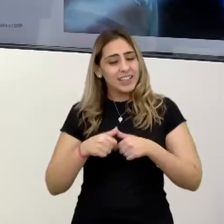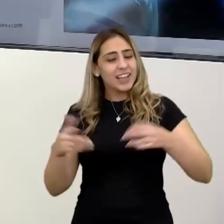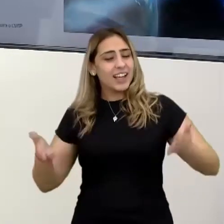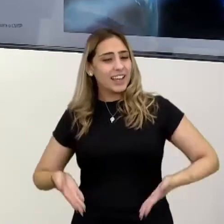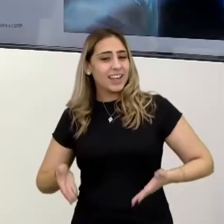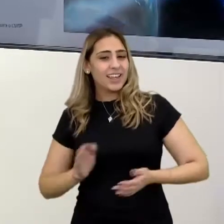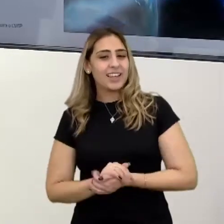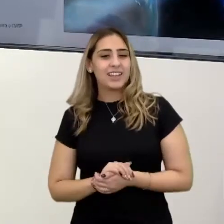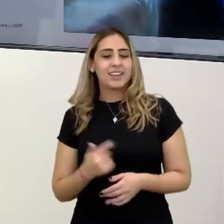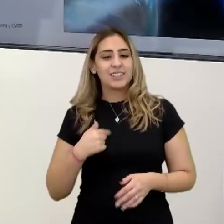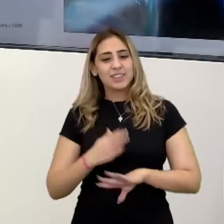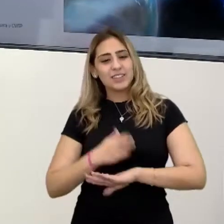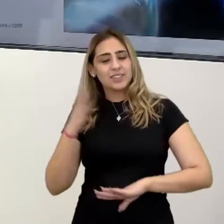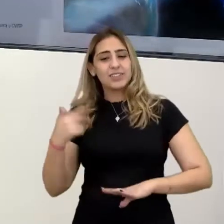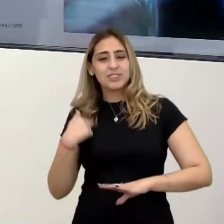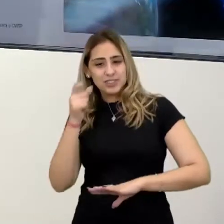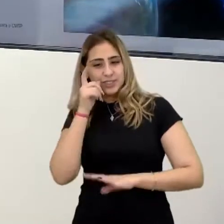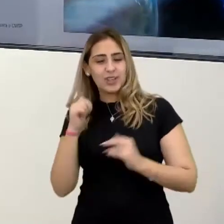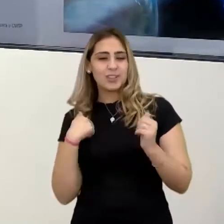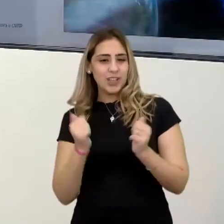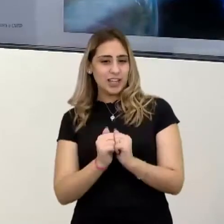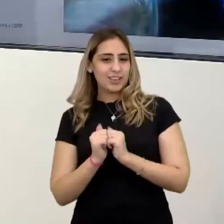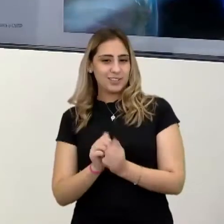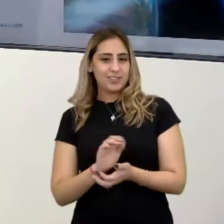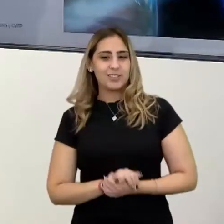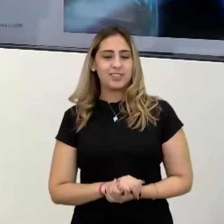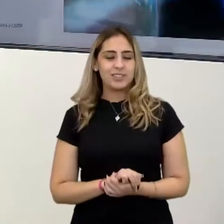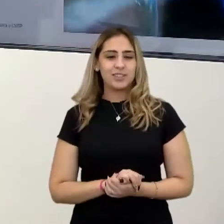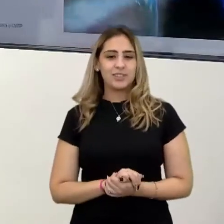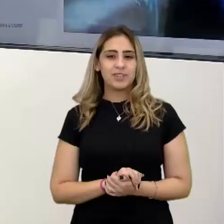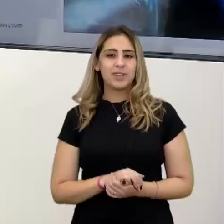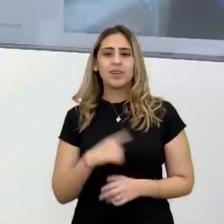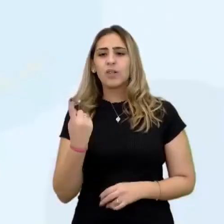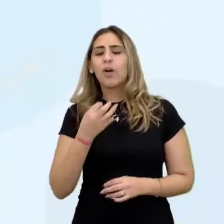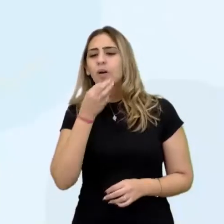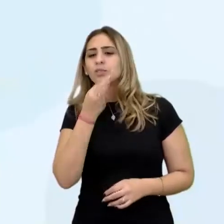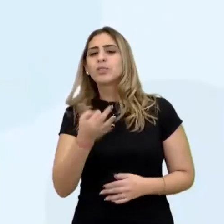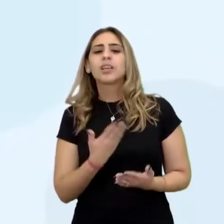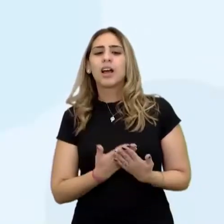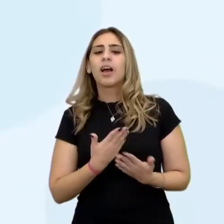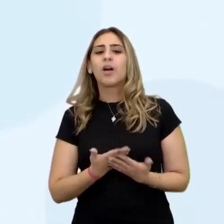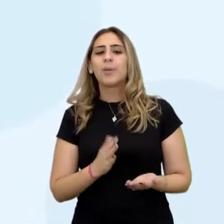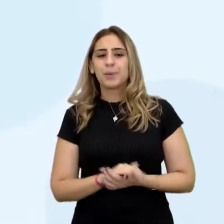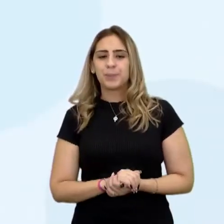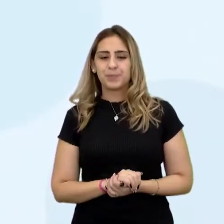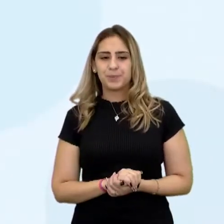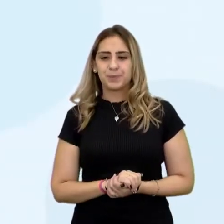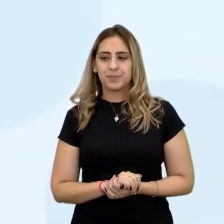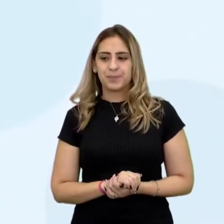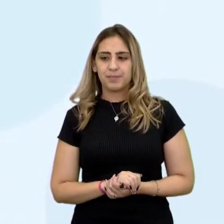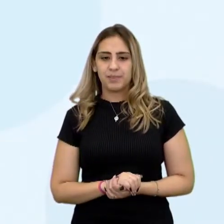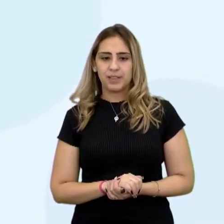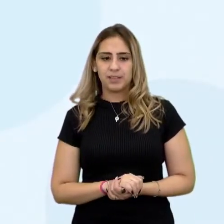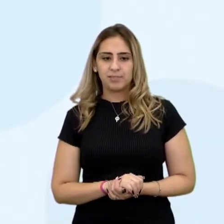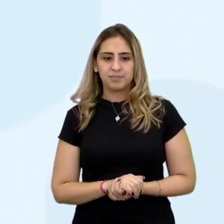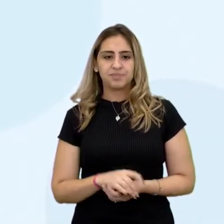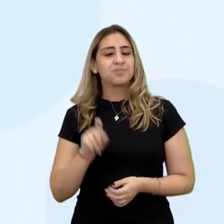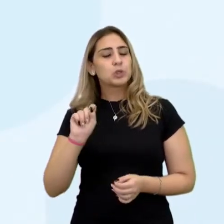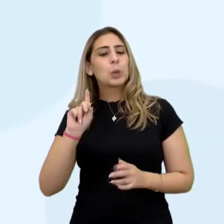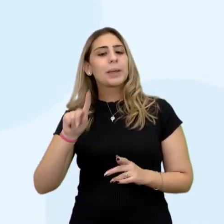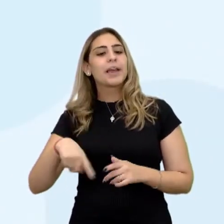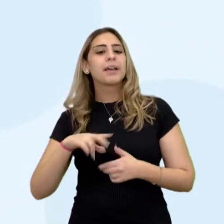aqui, né, aqui do ladinho assistindo a gente. Pessoal, quais são os assuntos da aula? Vamos falar os assuntos aí. O que